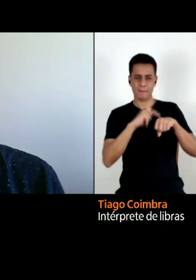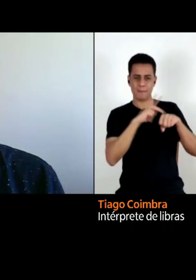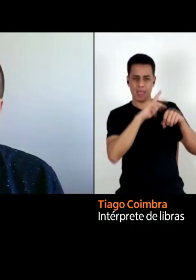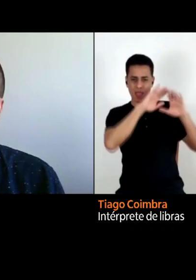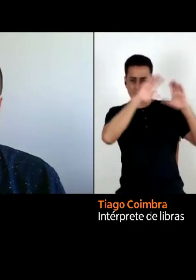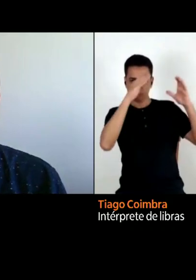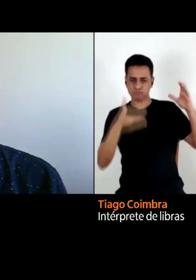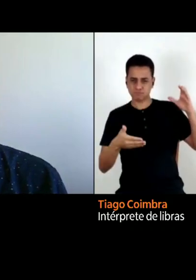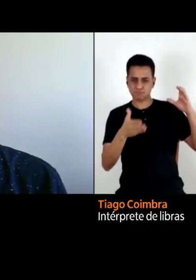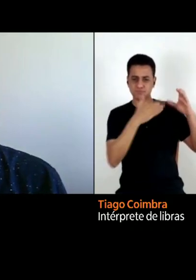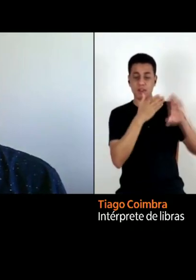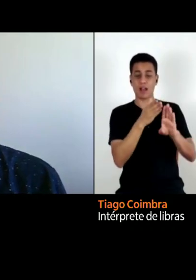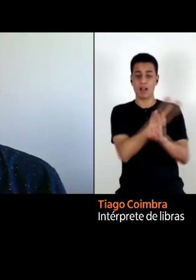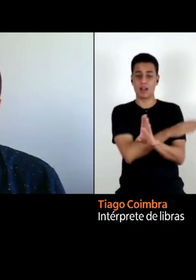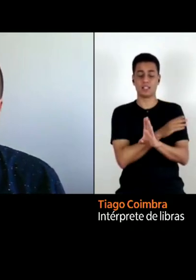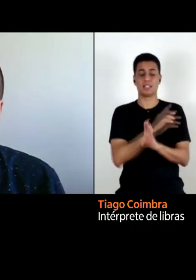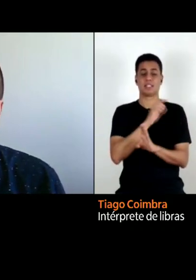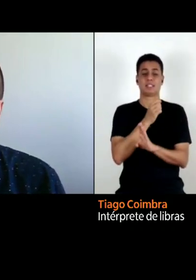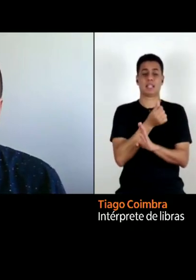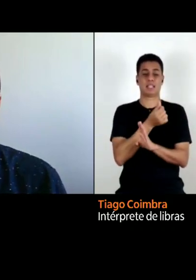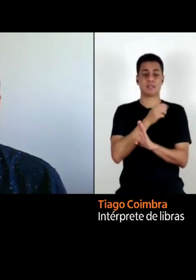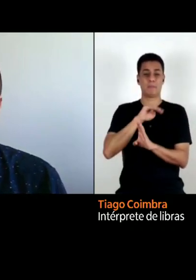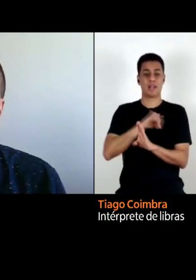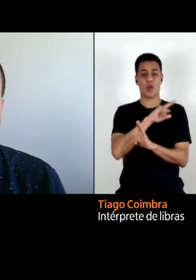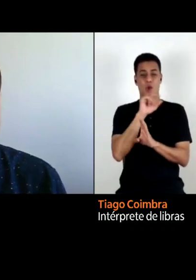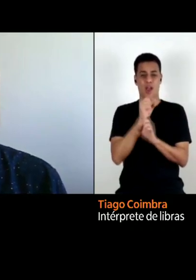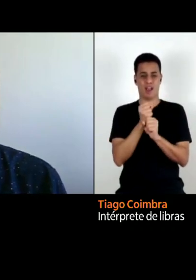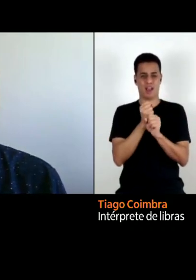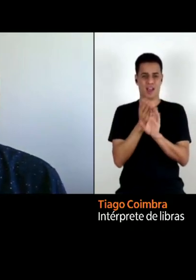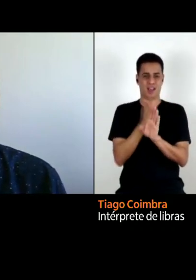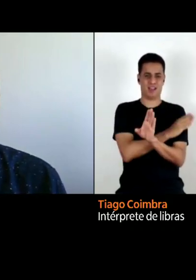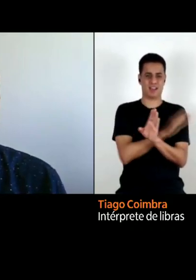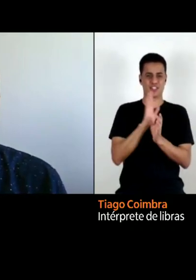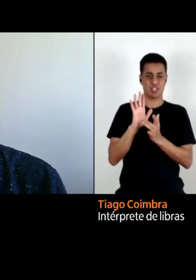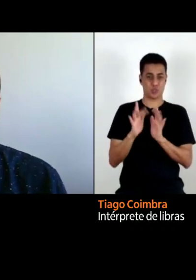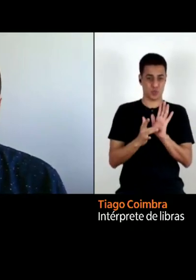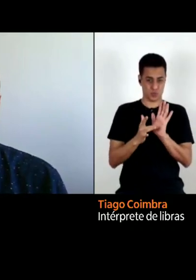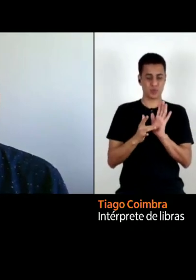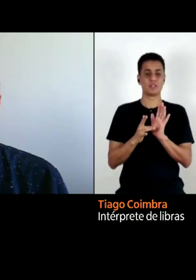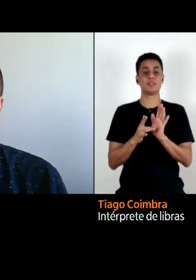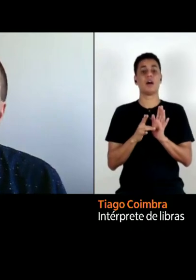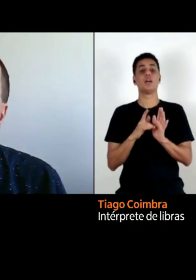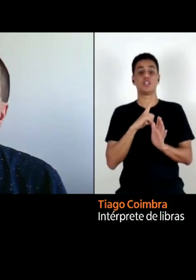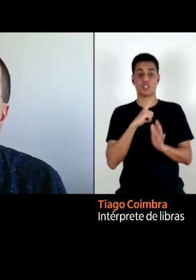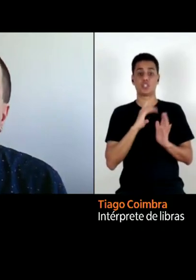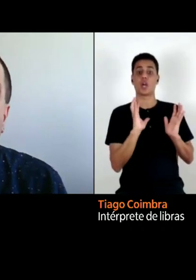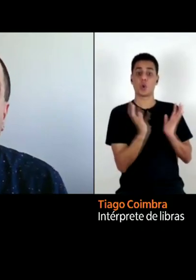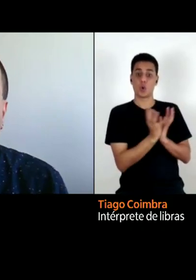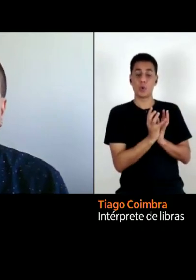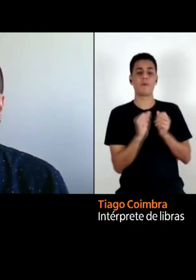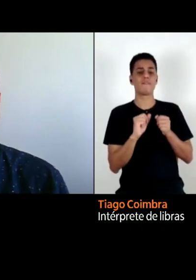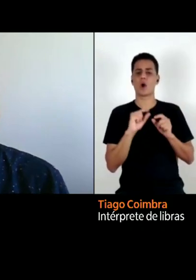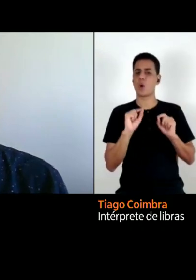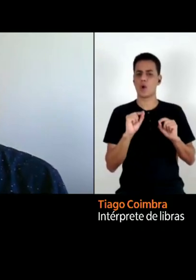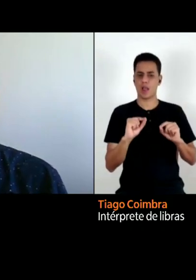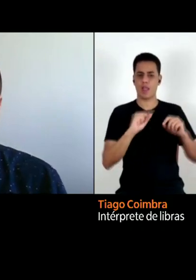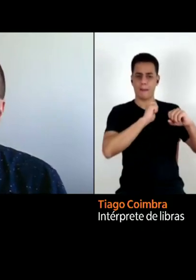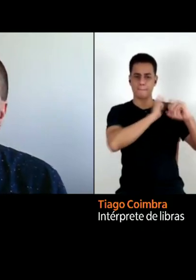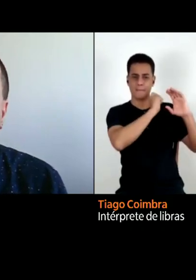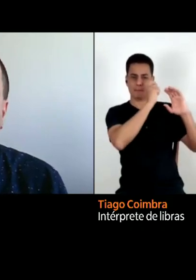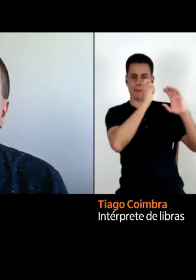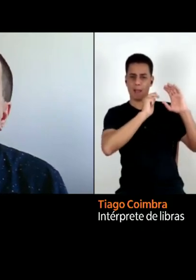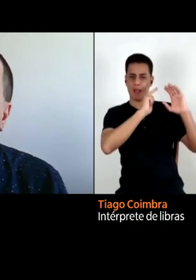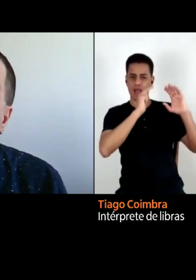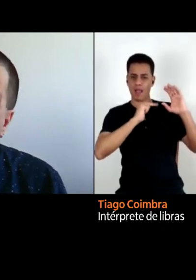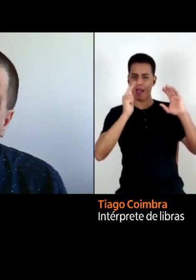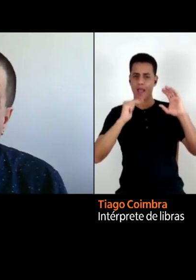Cristo, ancestrais humanos juntavam e preservavam nas grutas uma espécie de coleção de fósseis